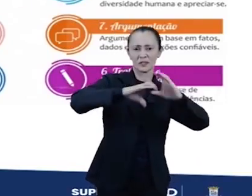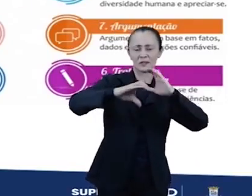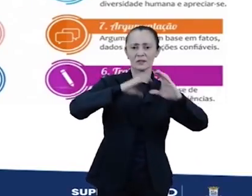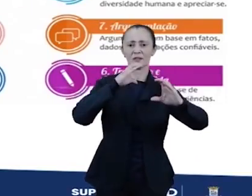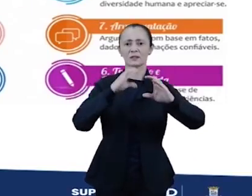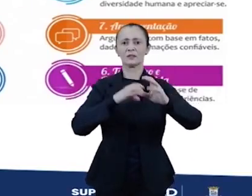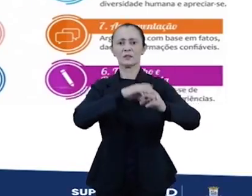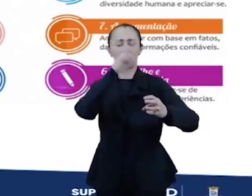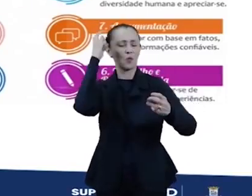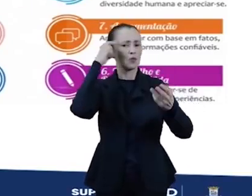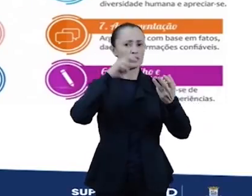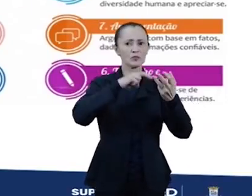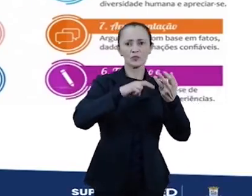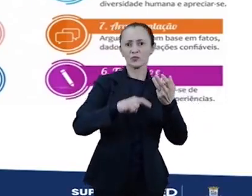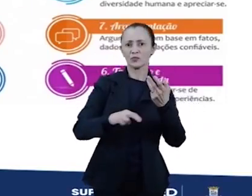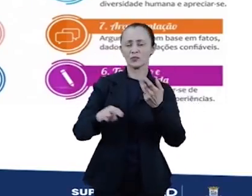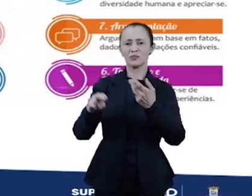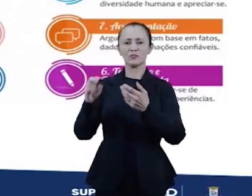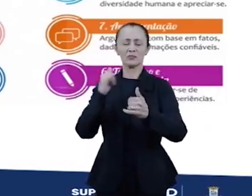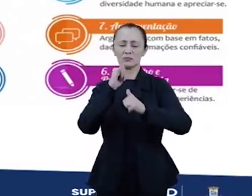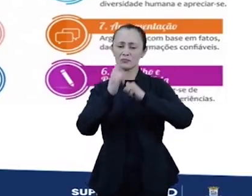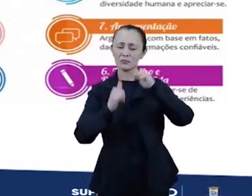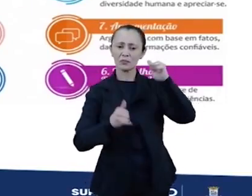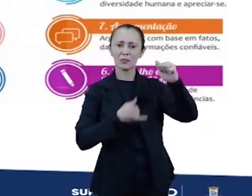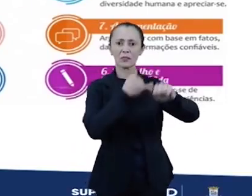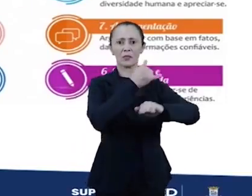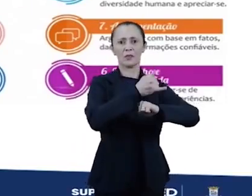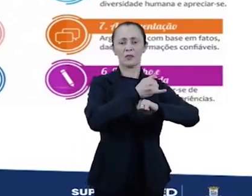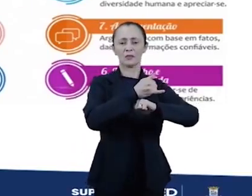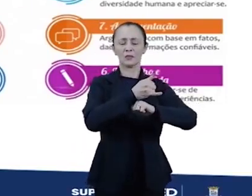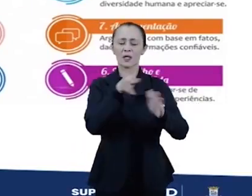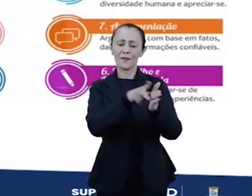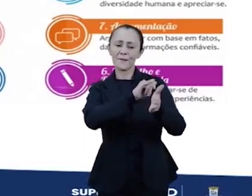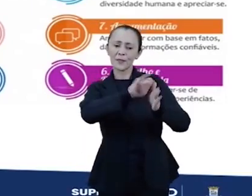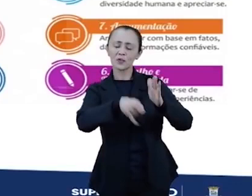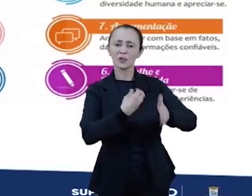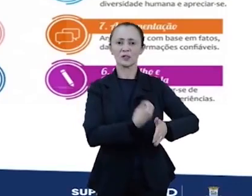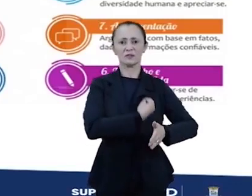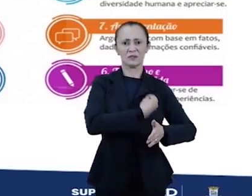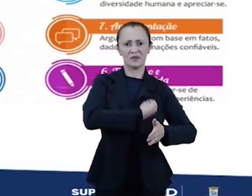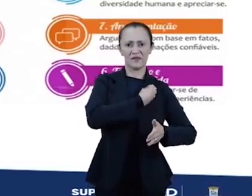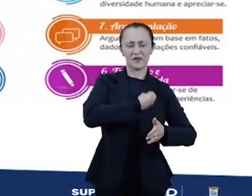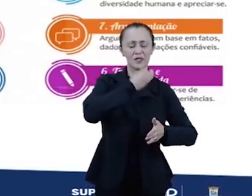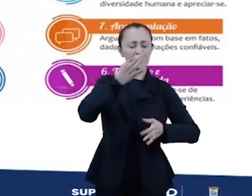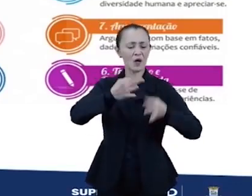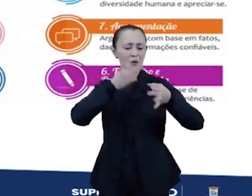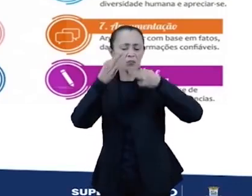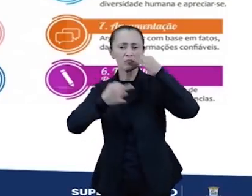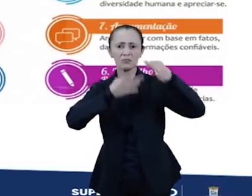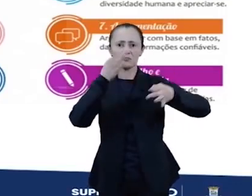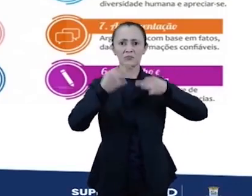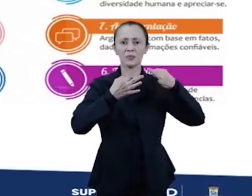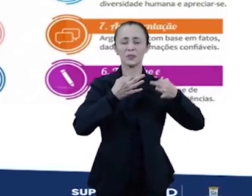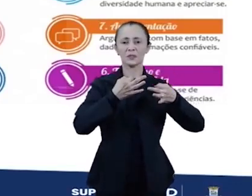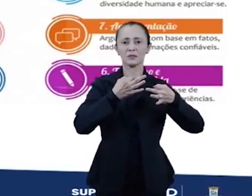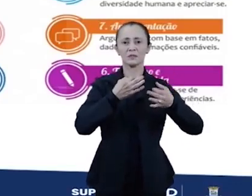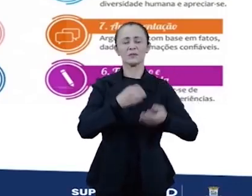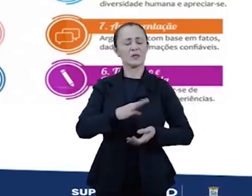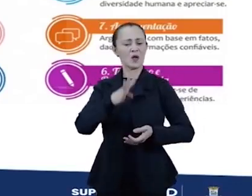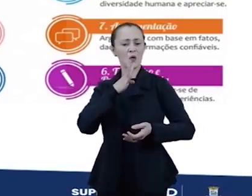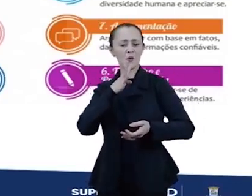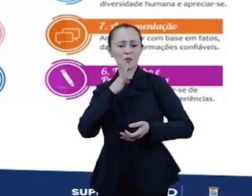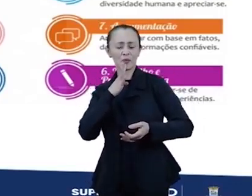digital, trabalho e projeto de vida, argumentação, autoconhecimento e